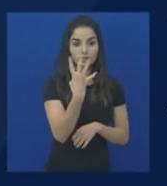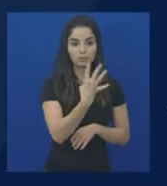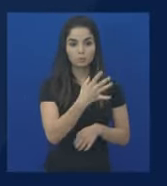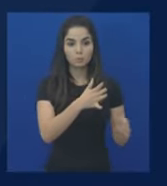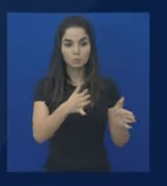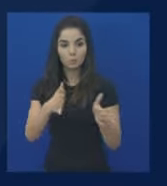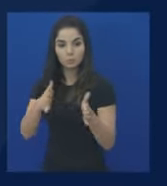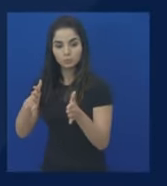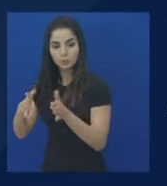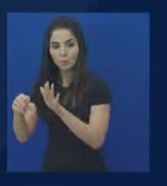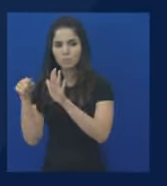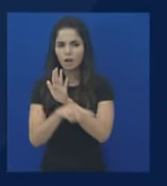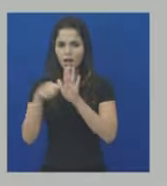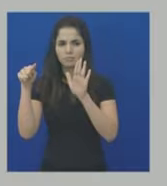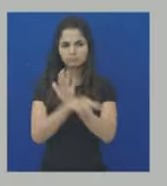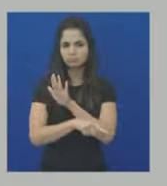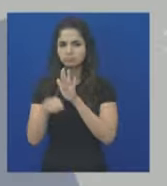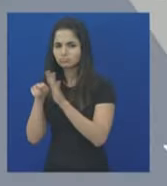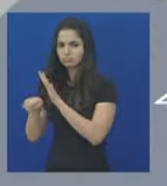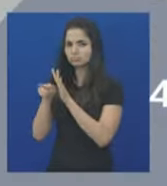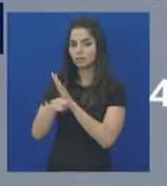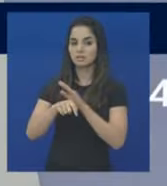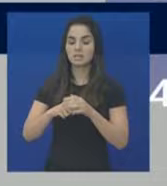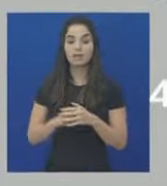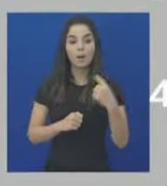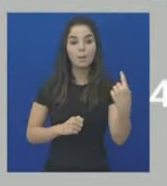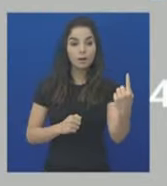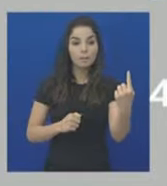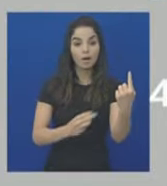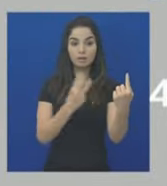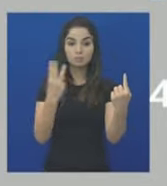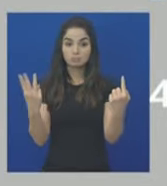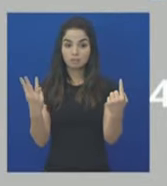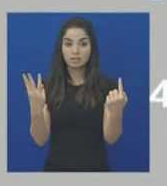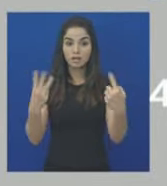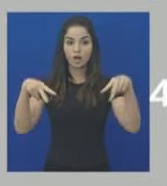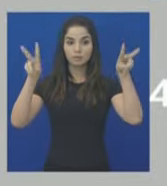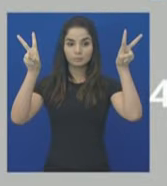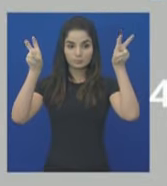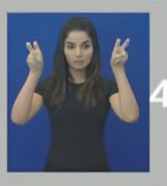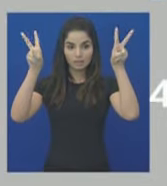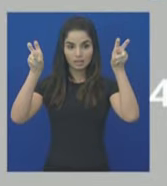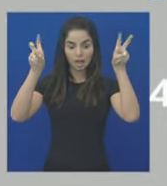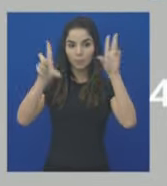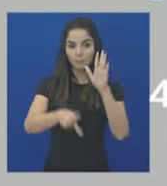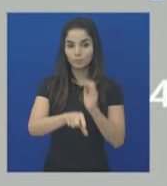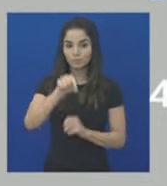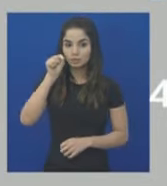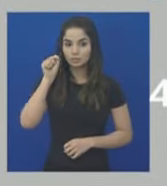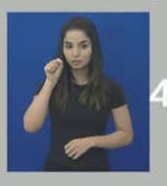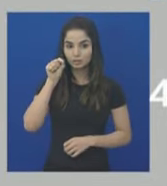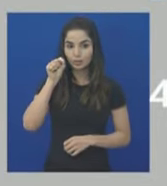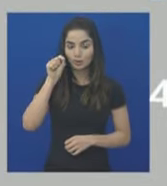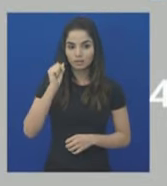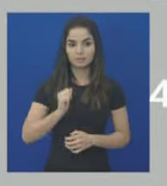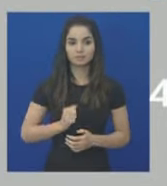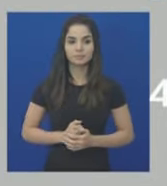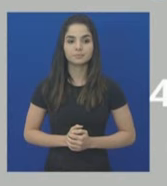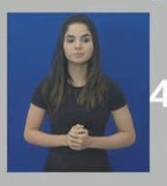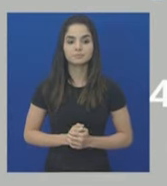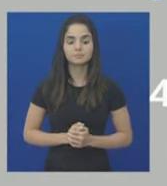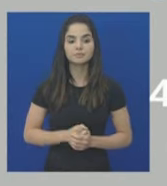candidatos farão perguntas entre si. No primeiro e terceiro blocos, os temas serão determinados por sorteio ao vivo.